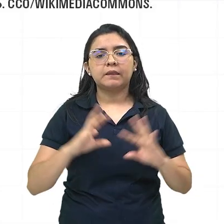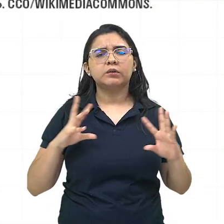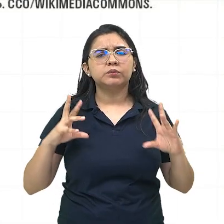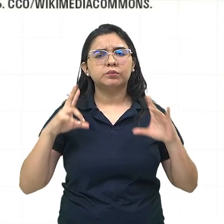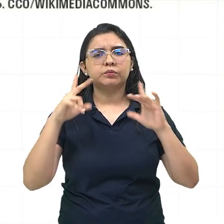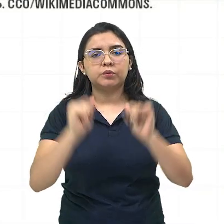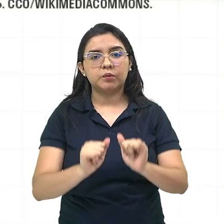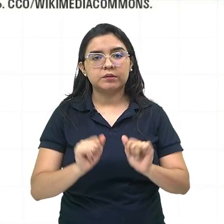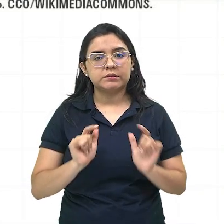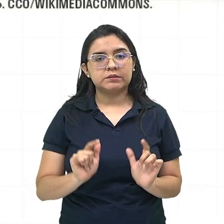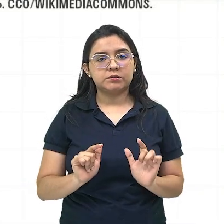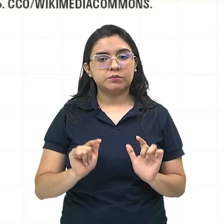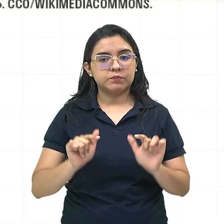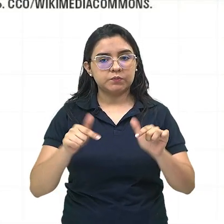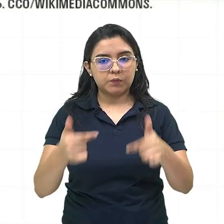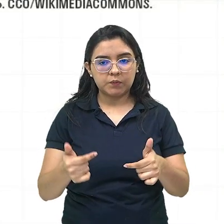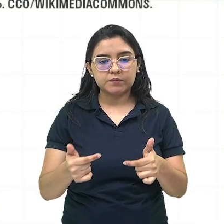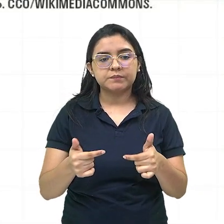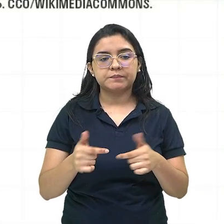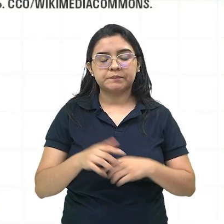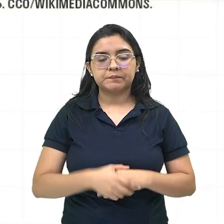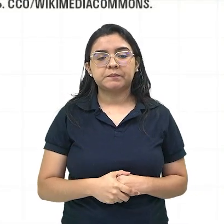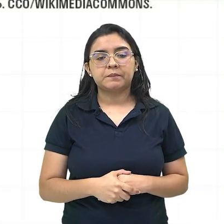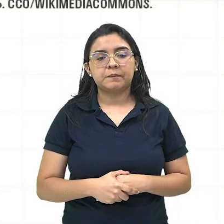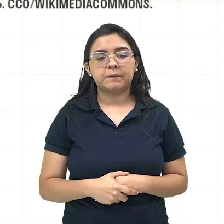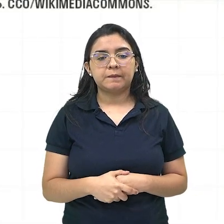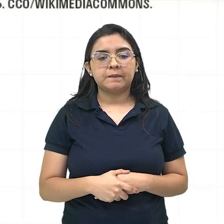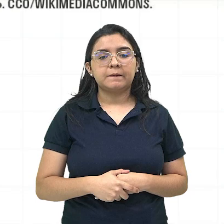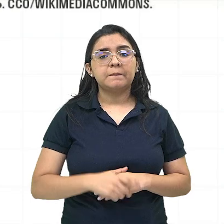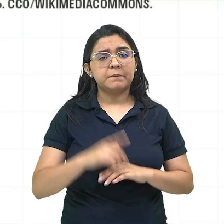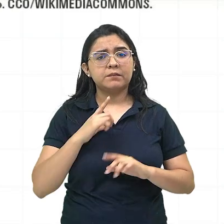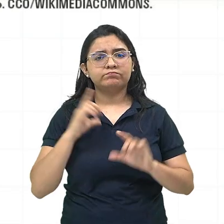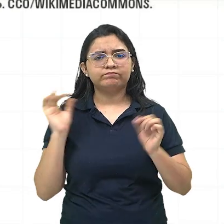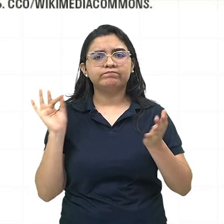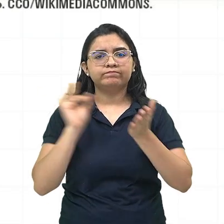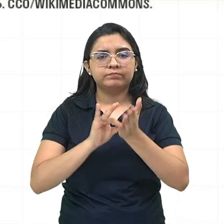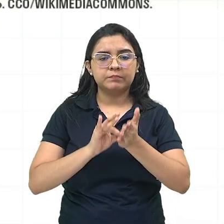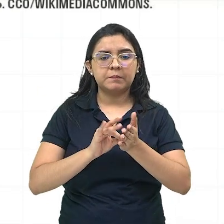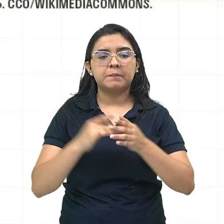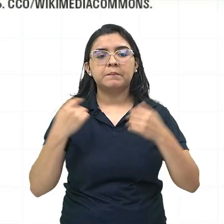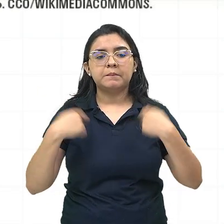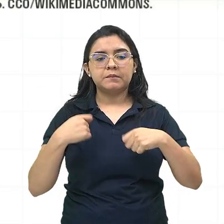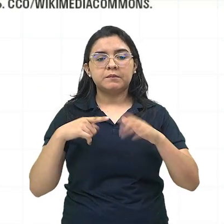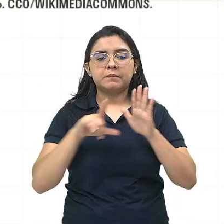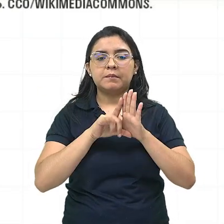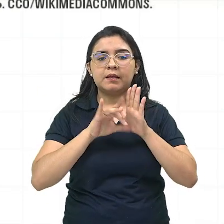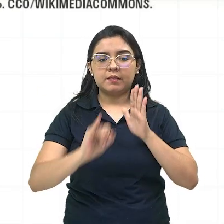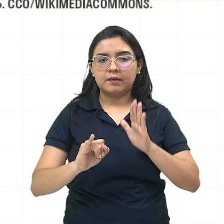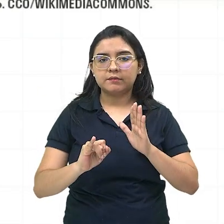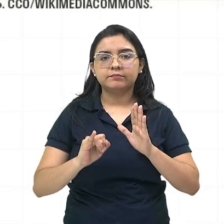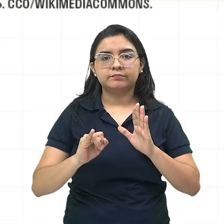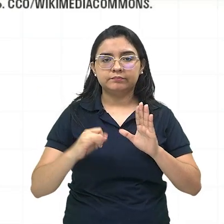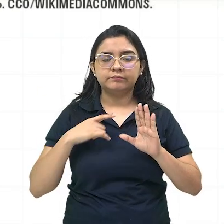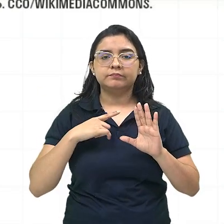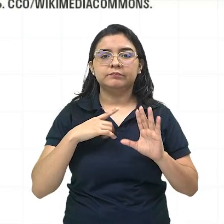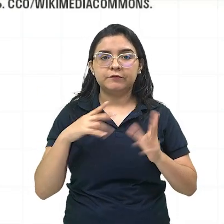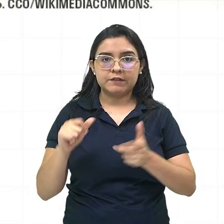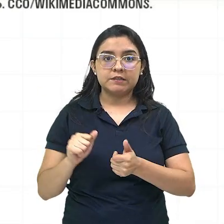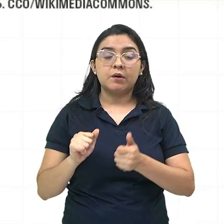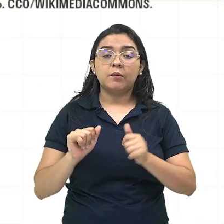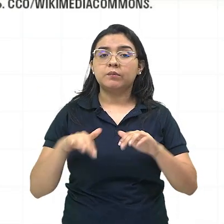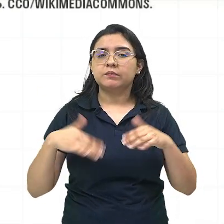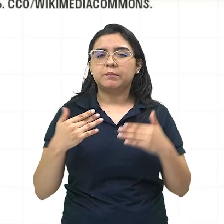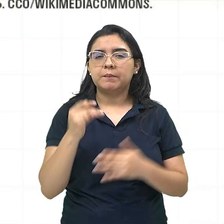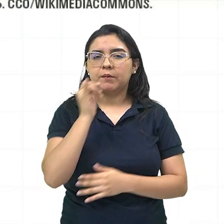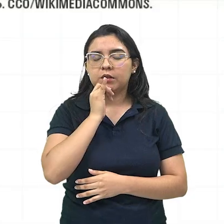as ações, elas, para poderem ser válidas, elas têm que se tornar uma lei universal. Ou seja, eu